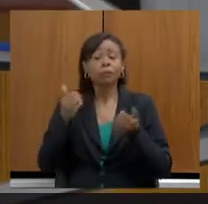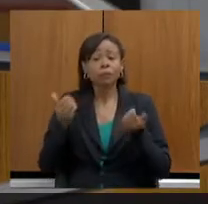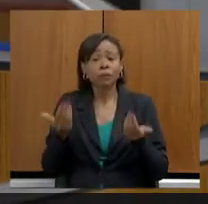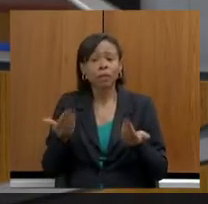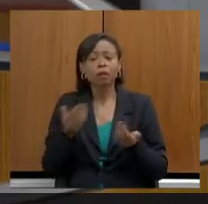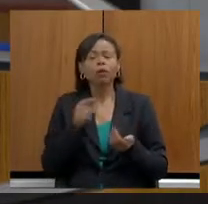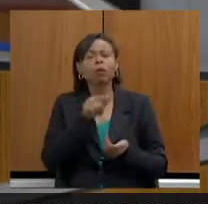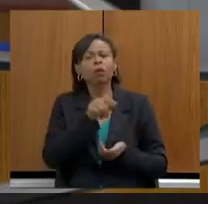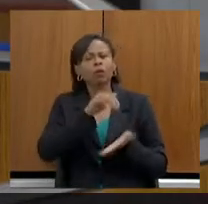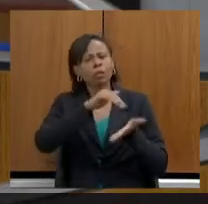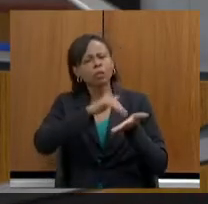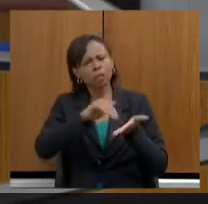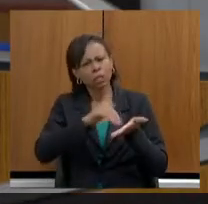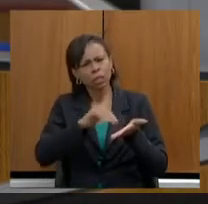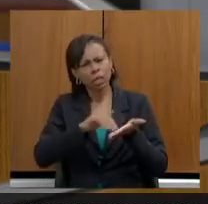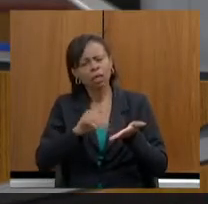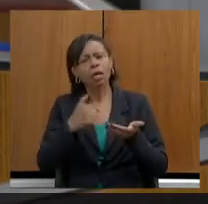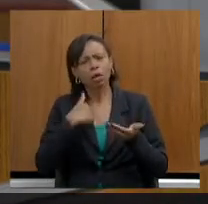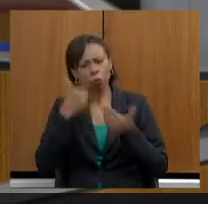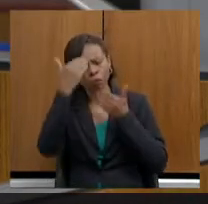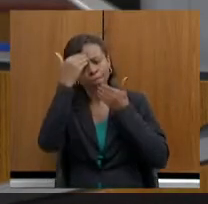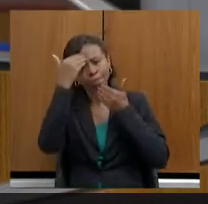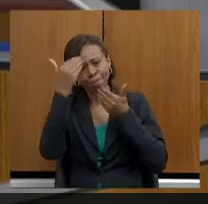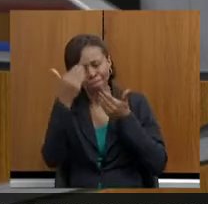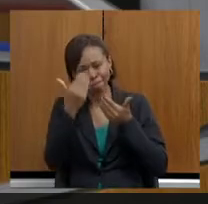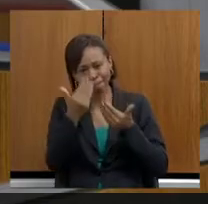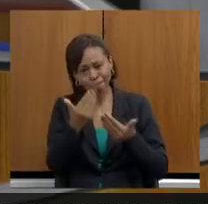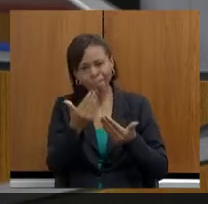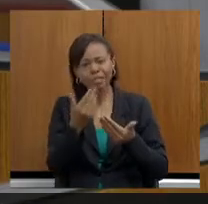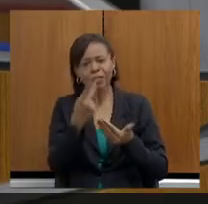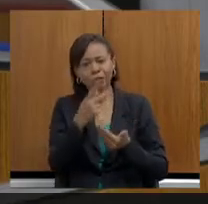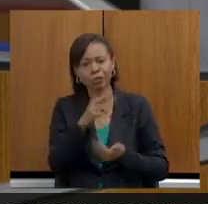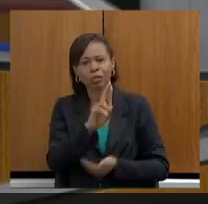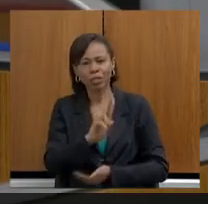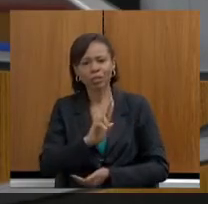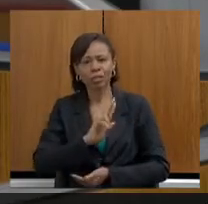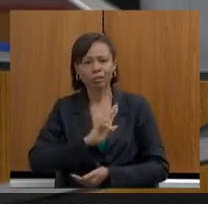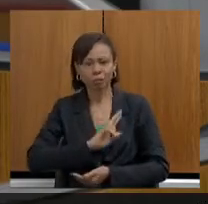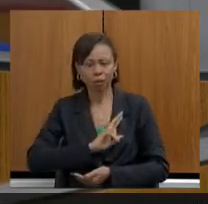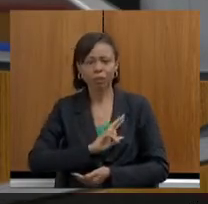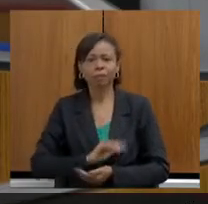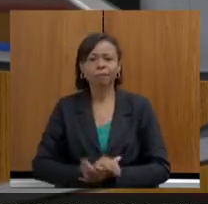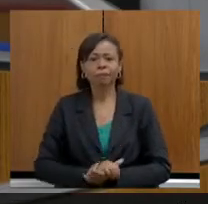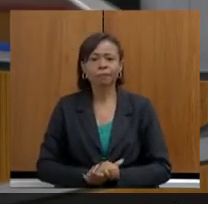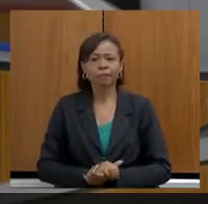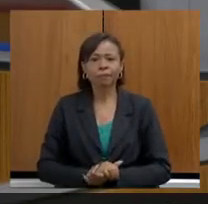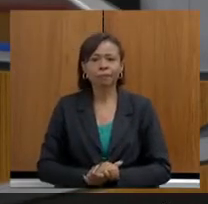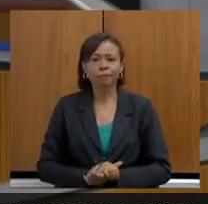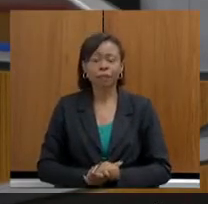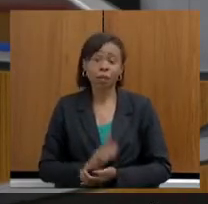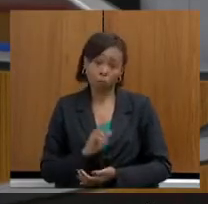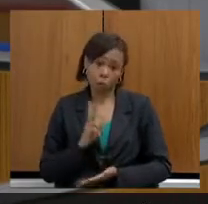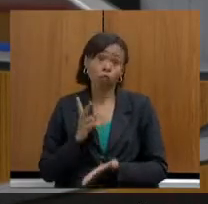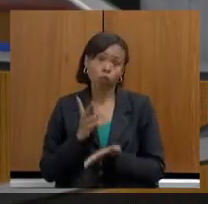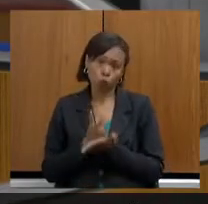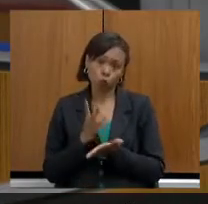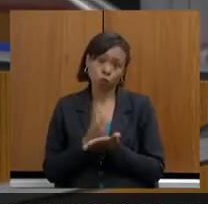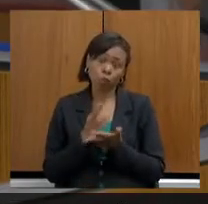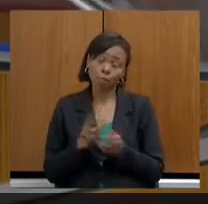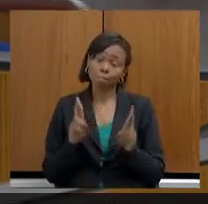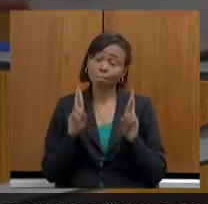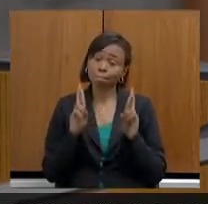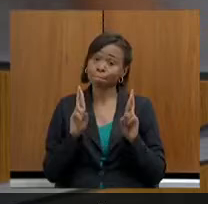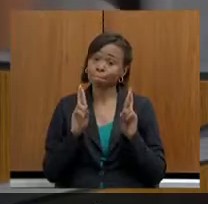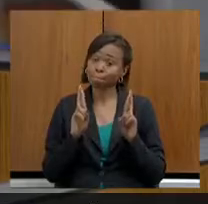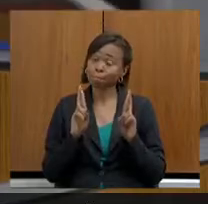secretário Júlia eu eu agradeço a as respostas da senhora e nós continuamos torcendo